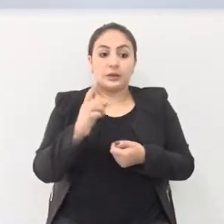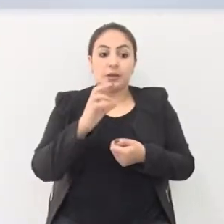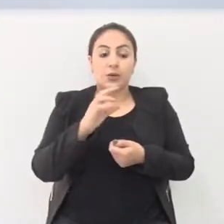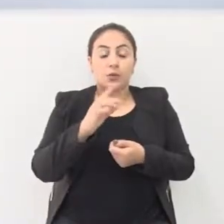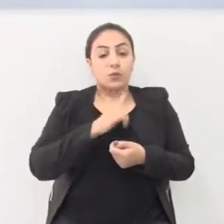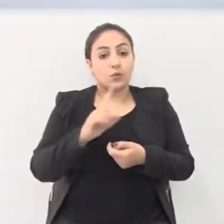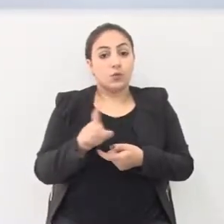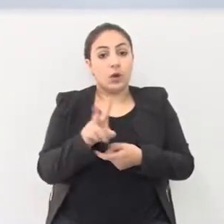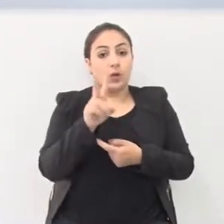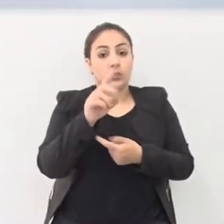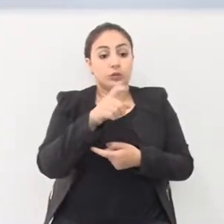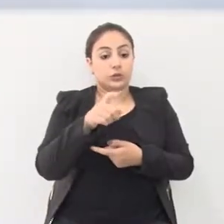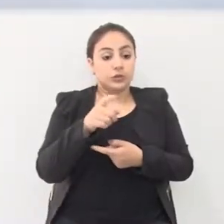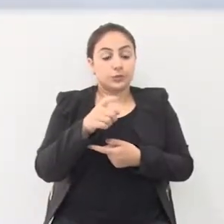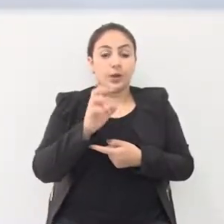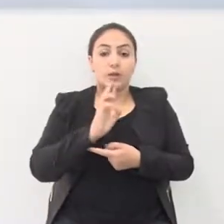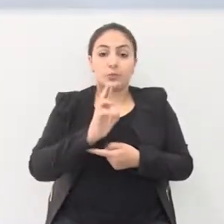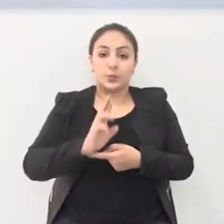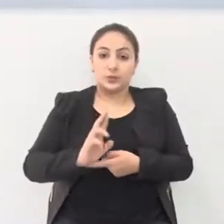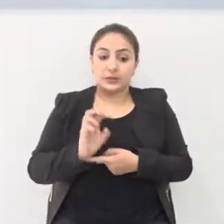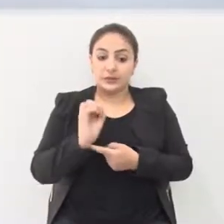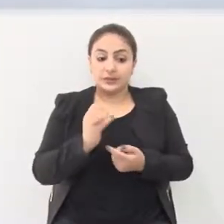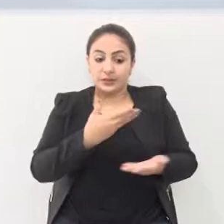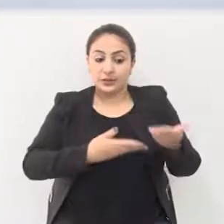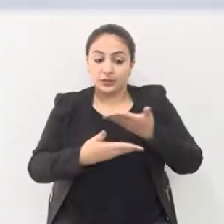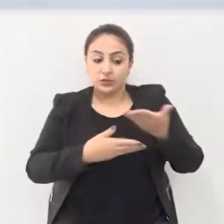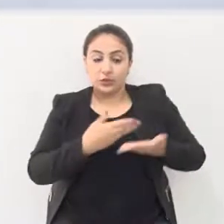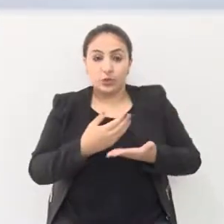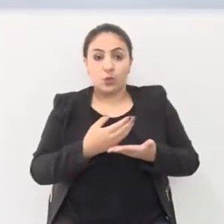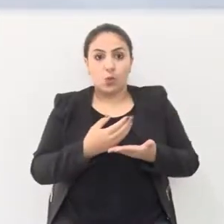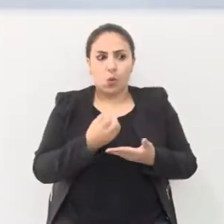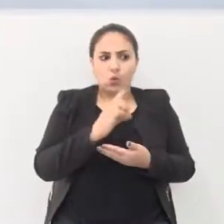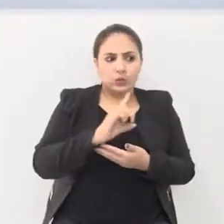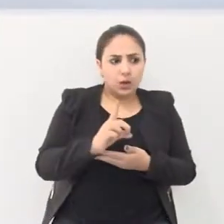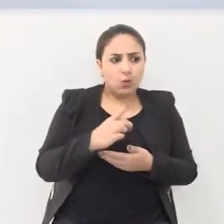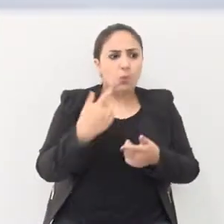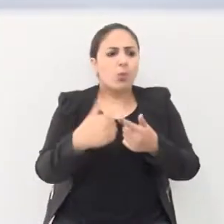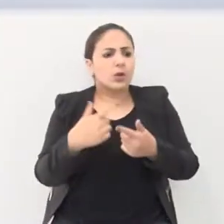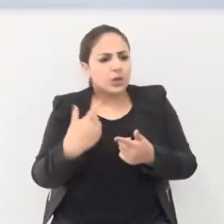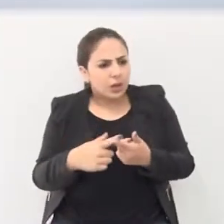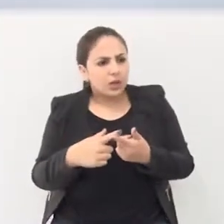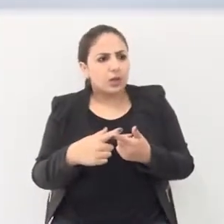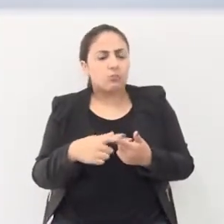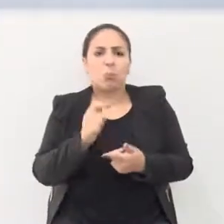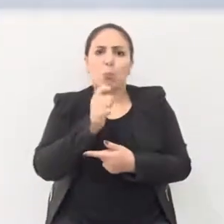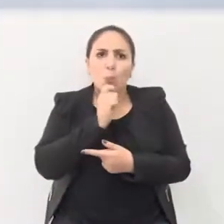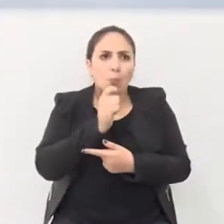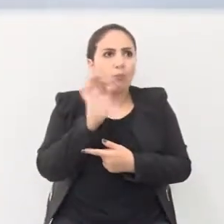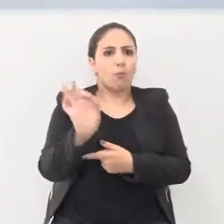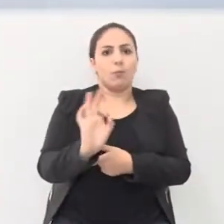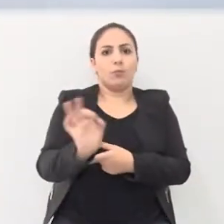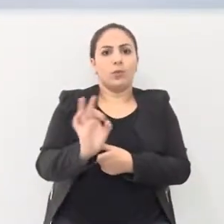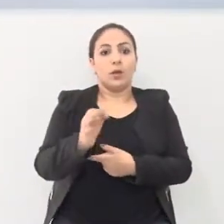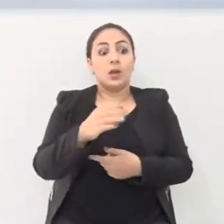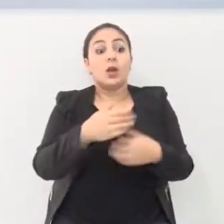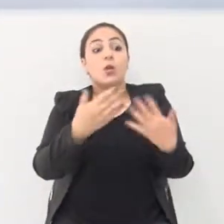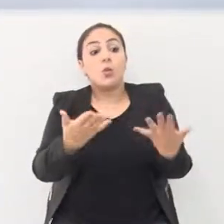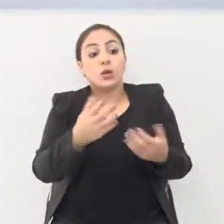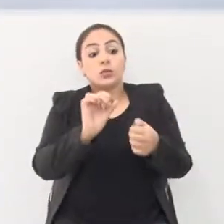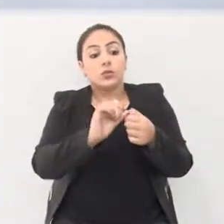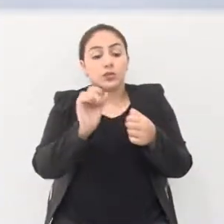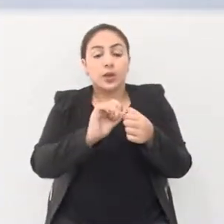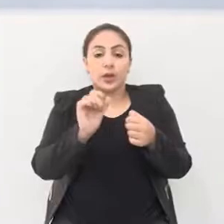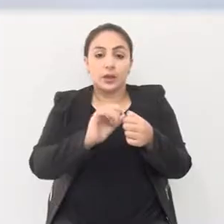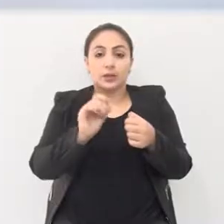para me responder se vai ser atendido, se não vai ser atendido, ou por que vai ser atendido, ou por que não vai ser atendido, e quando que